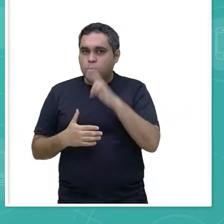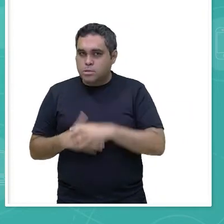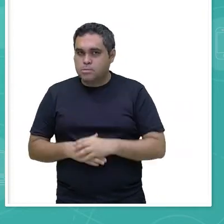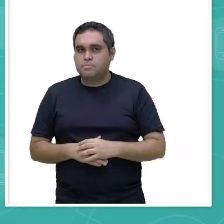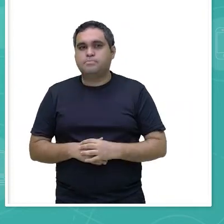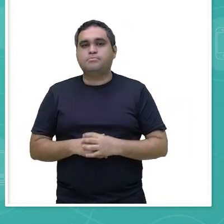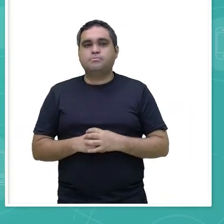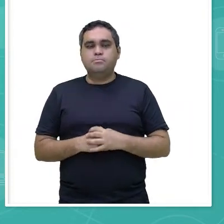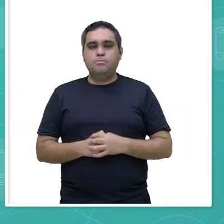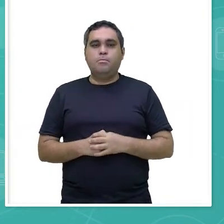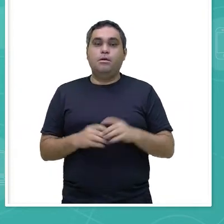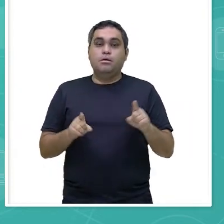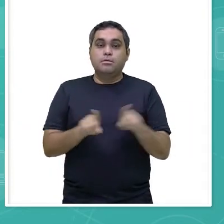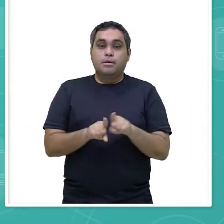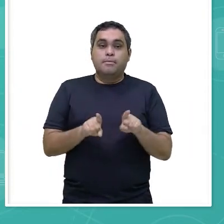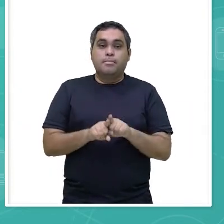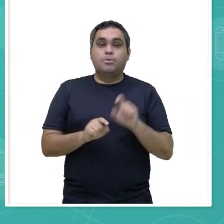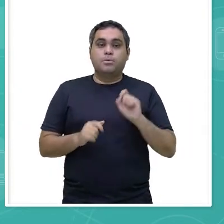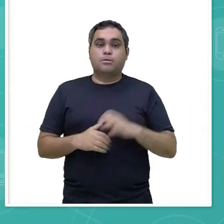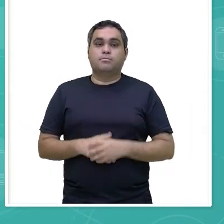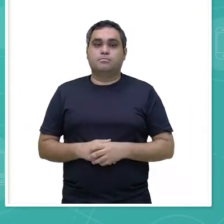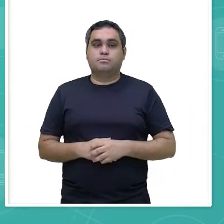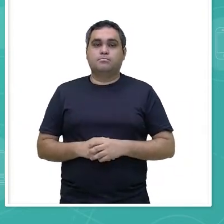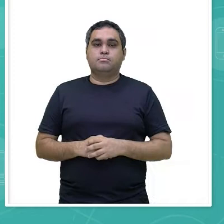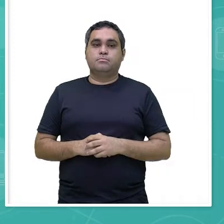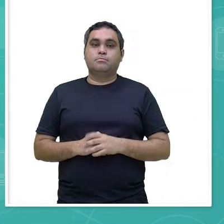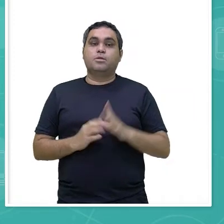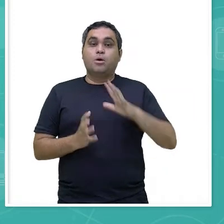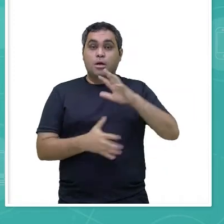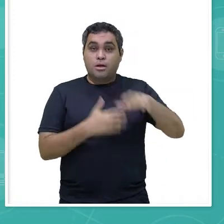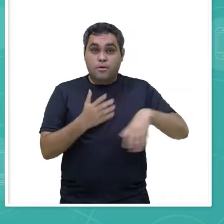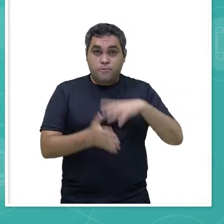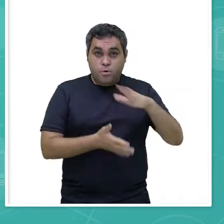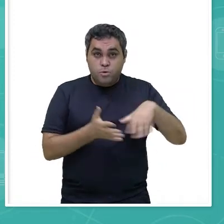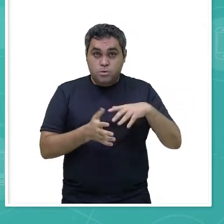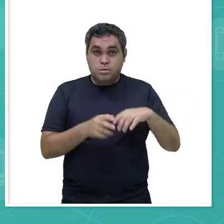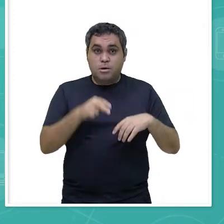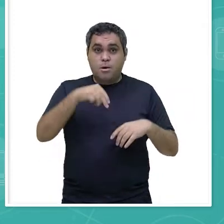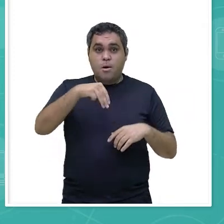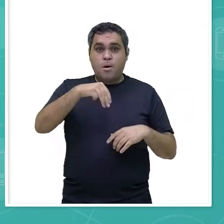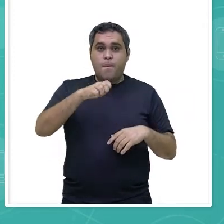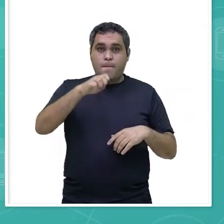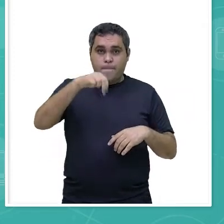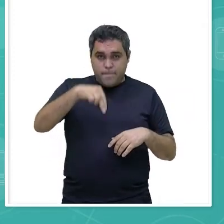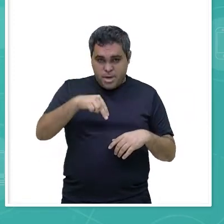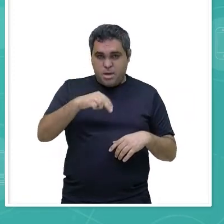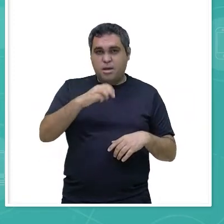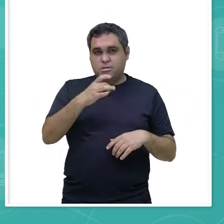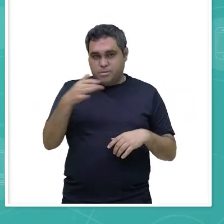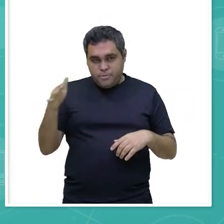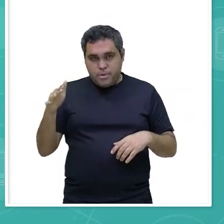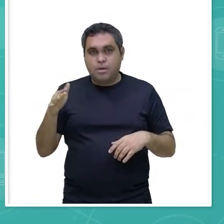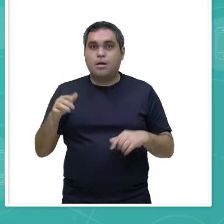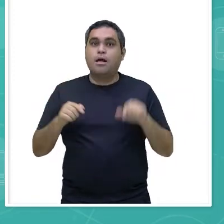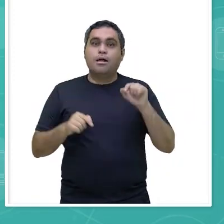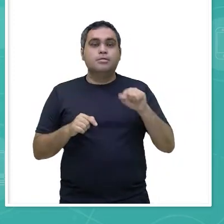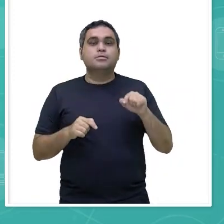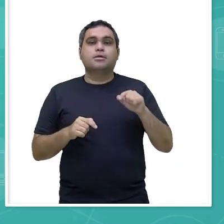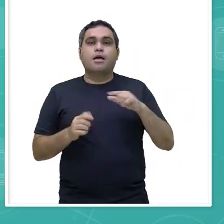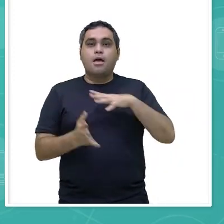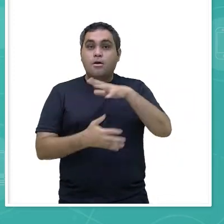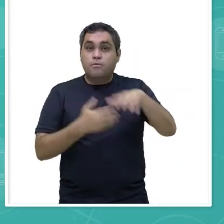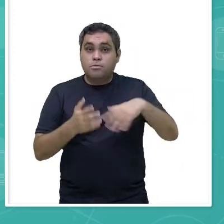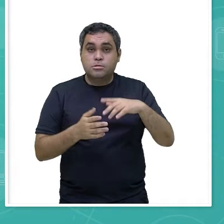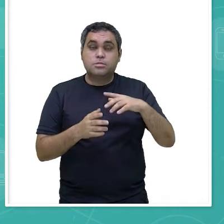lá. Vamos ter primeiro a Revolução Menchevique, ou Revolução Branca, ou até mesmo Revolução Burguesa. Então, essa